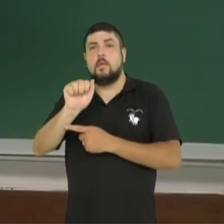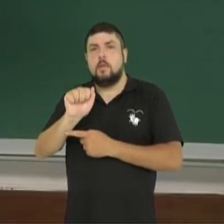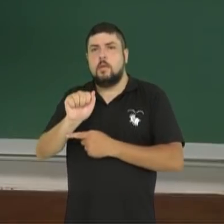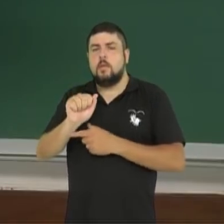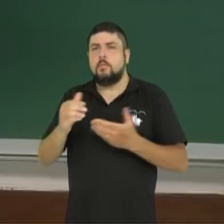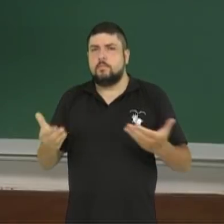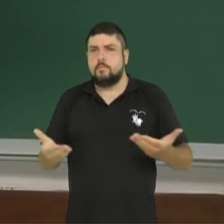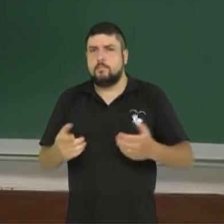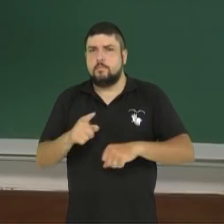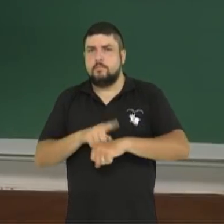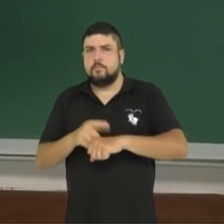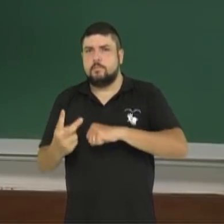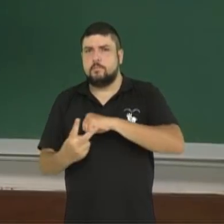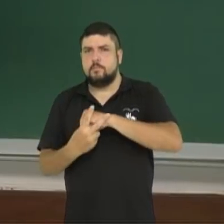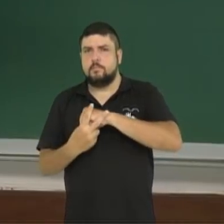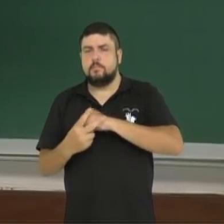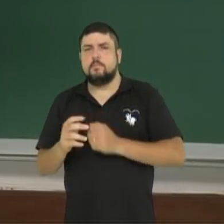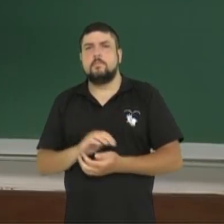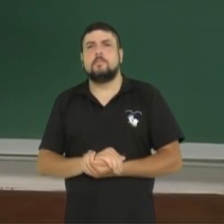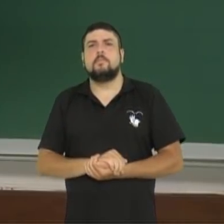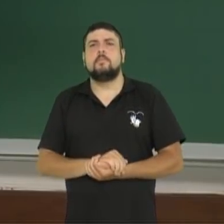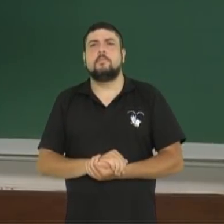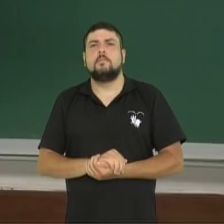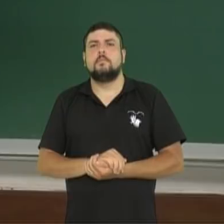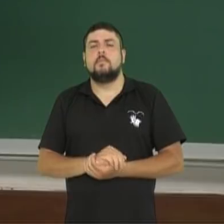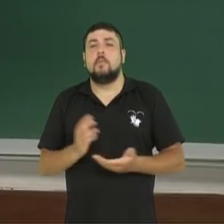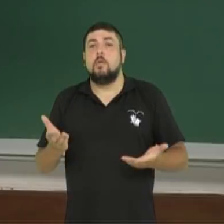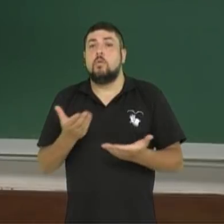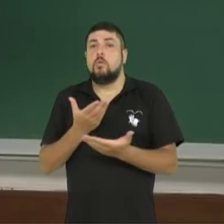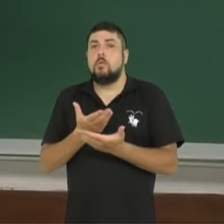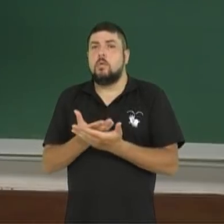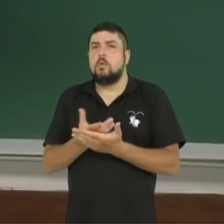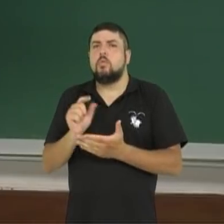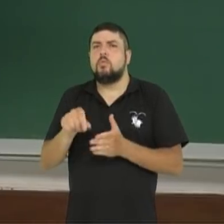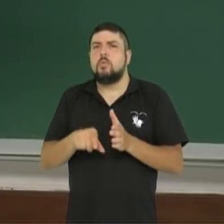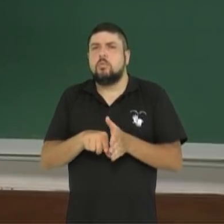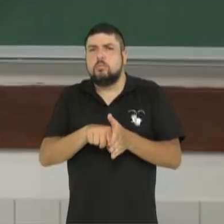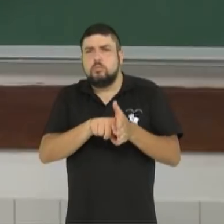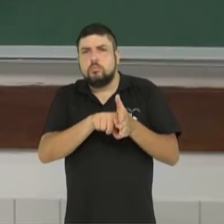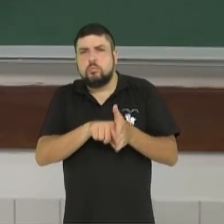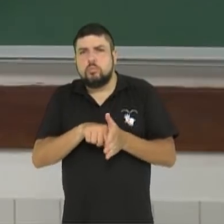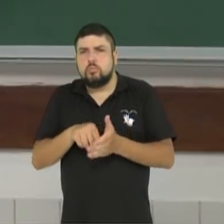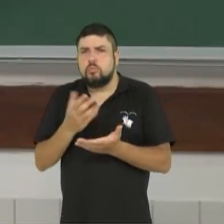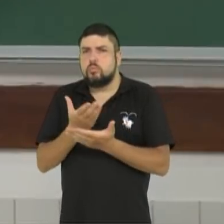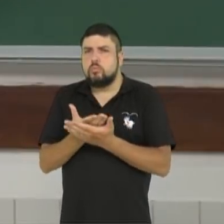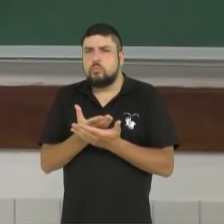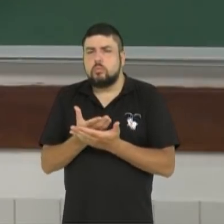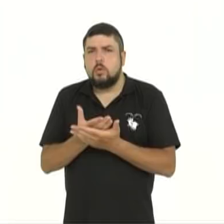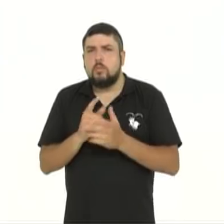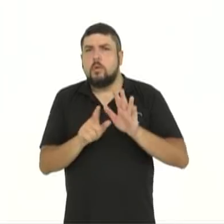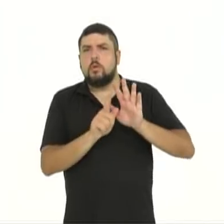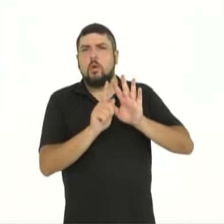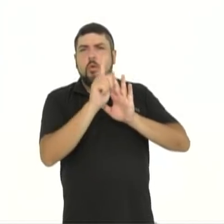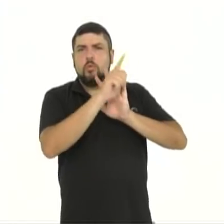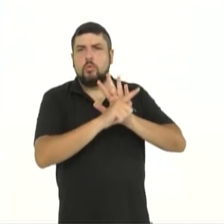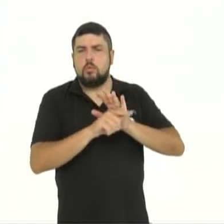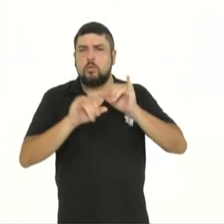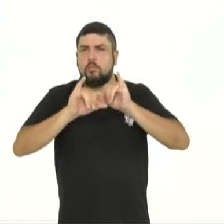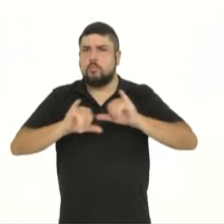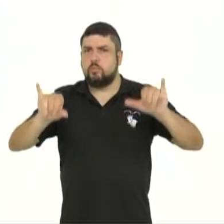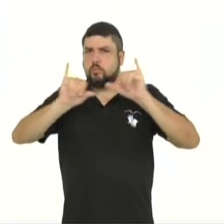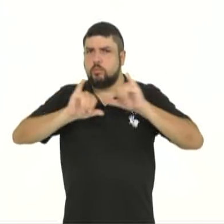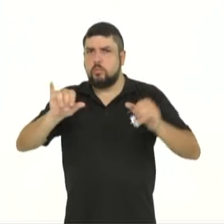parabéns, ok? Então, pessoal, na aula de hoje a gente explorou o gênero textual notícia, né? Estudamos ali o